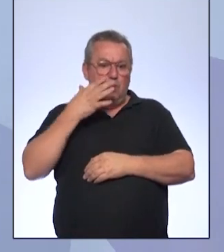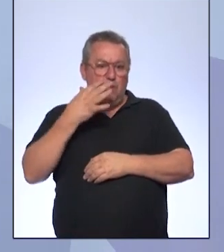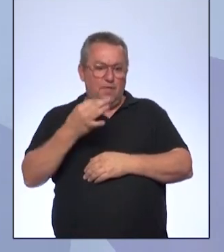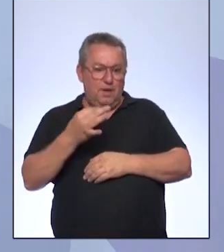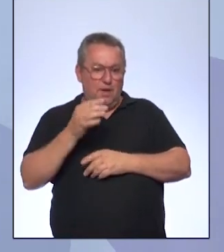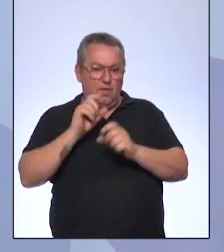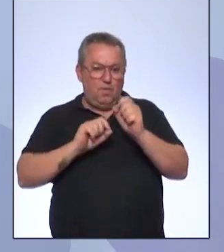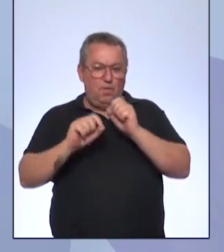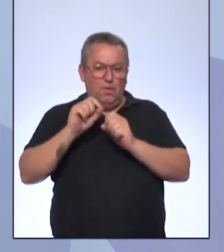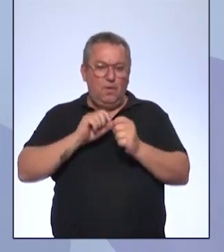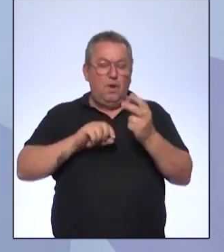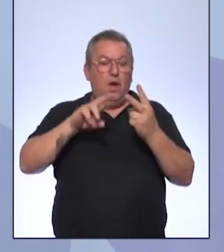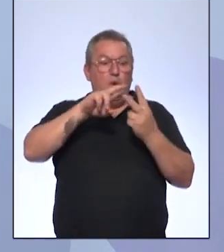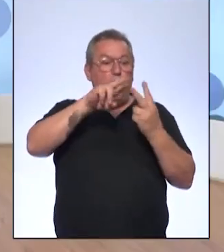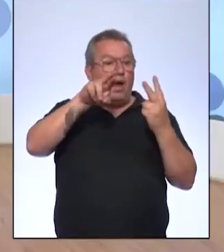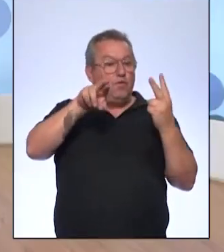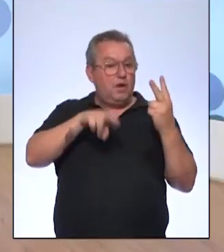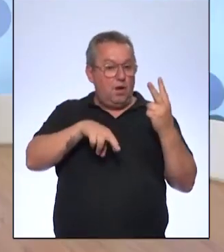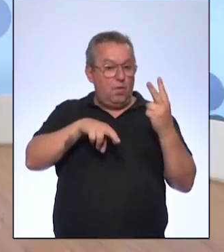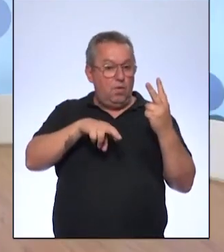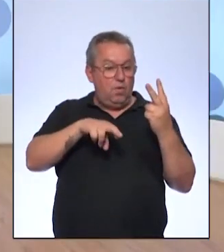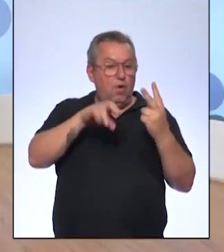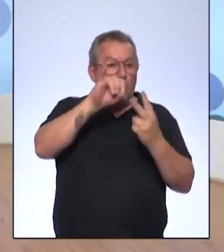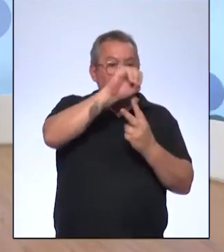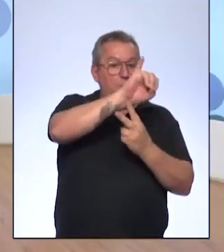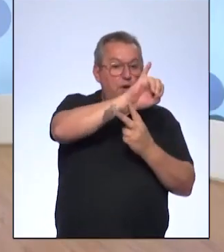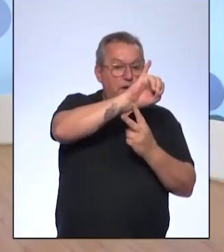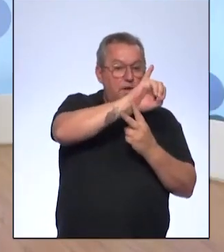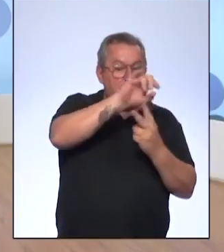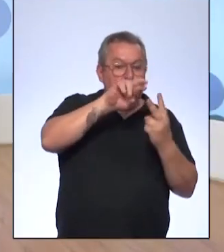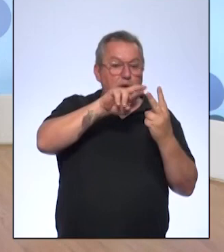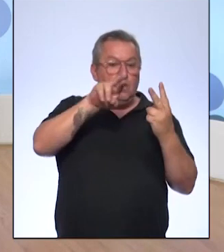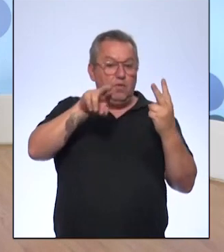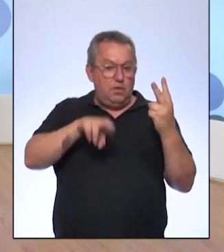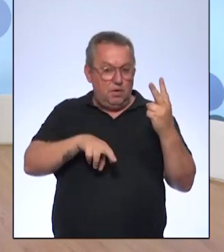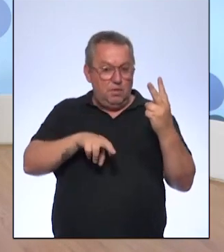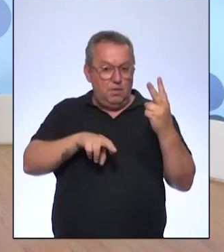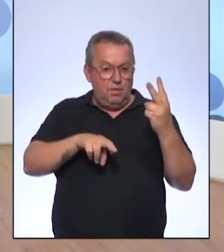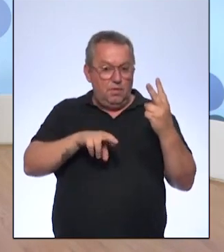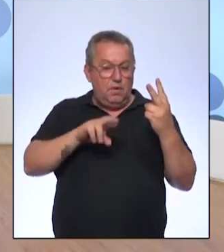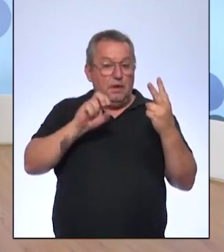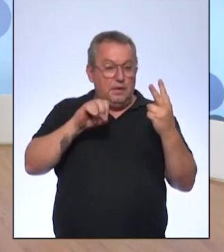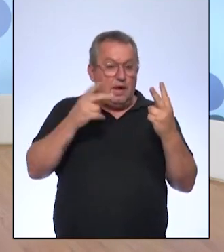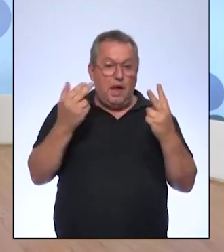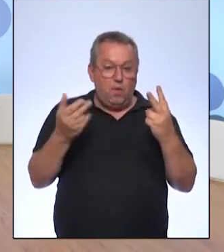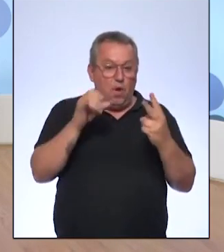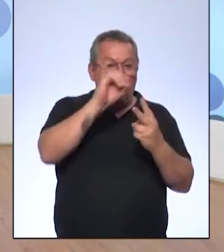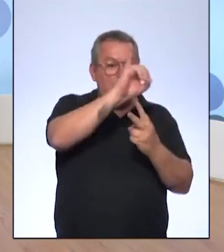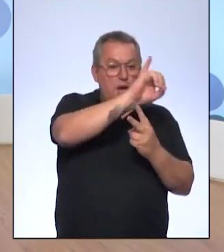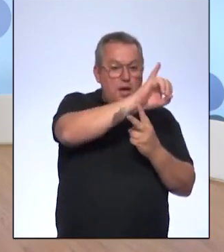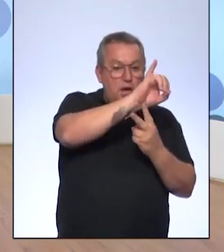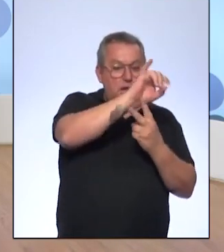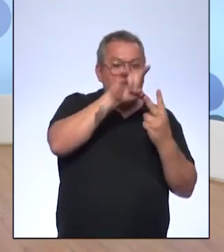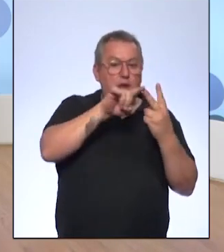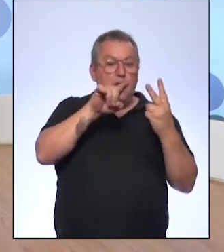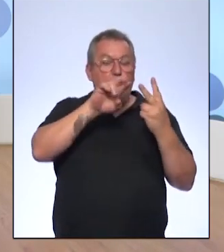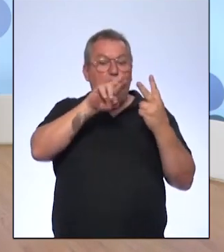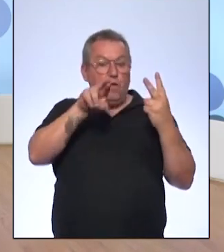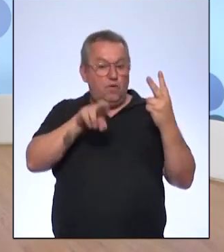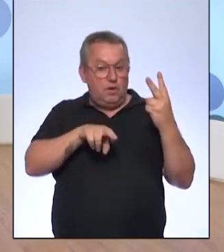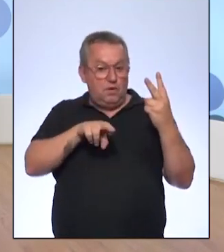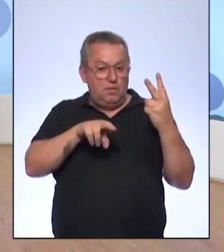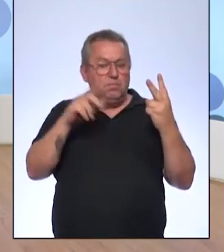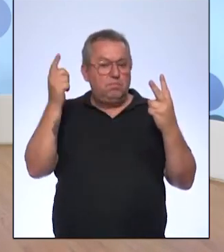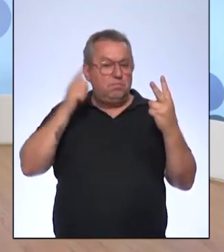questão dos radicais, o índice e o próprio radicando, né? A partir do momento que eles forem iguais, a gente consegue somar e subtrair